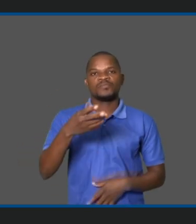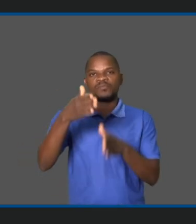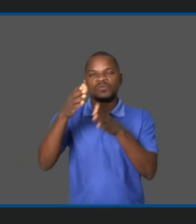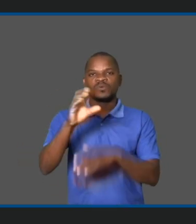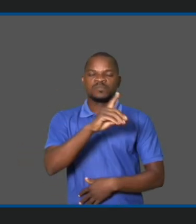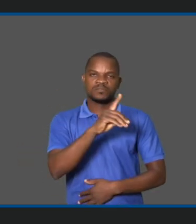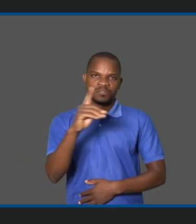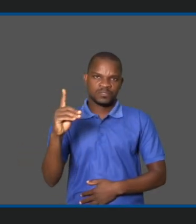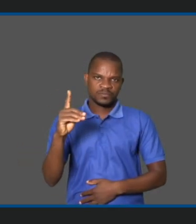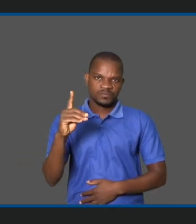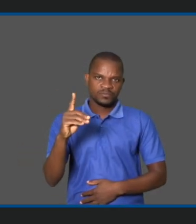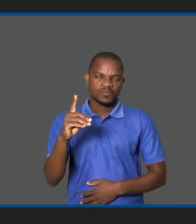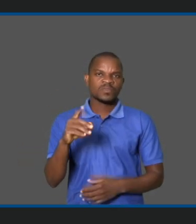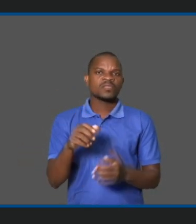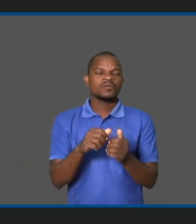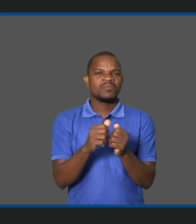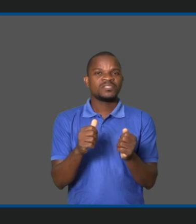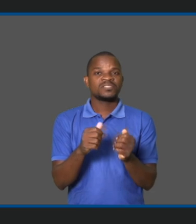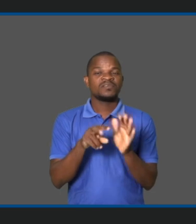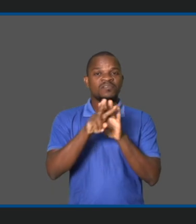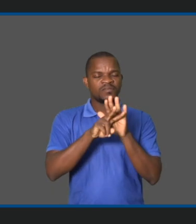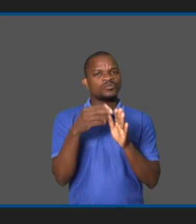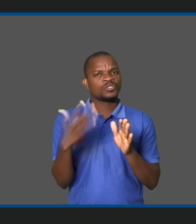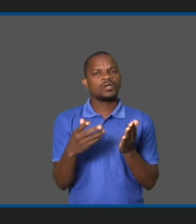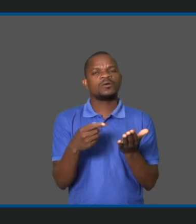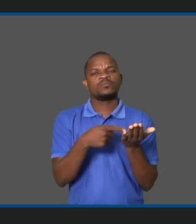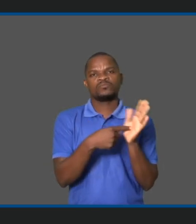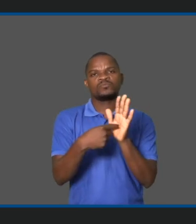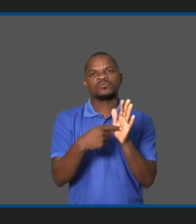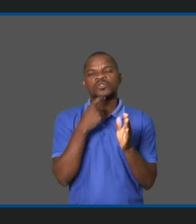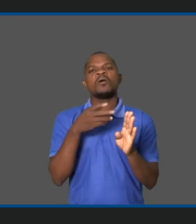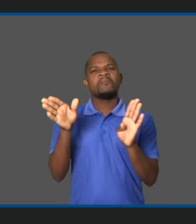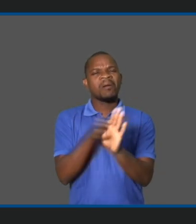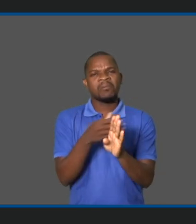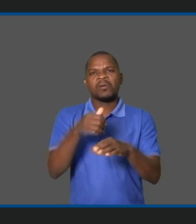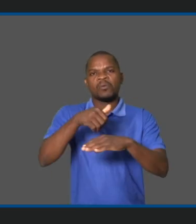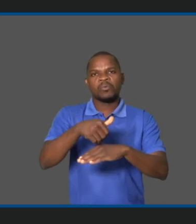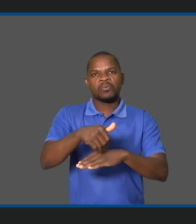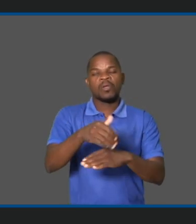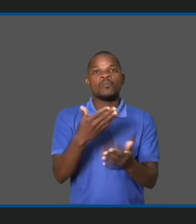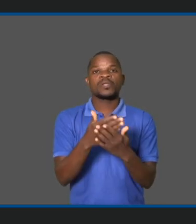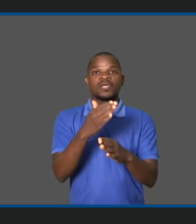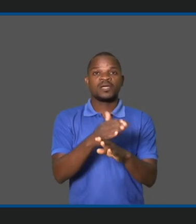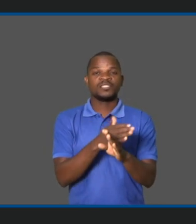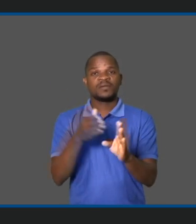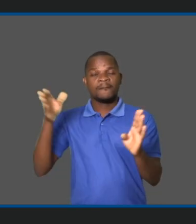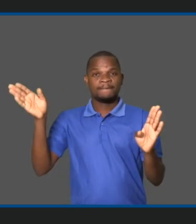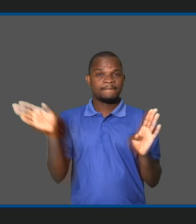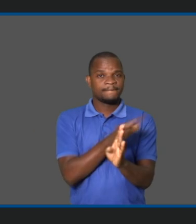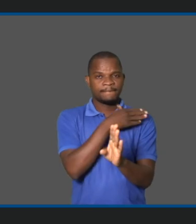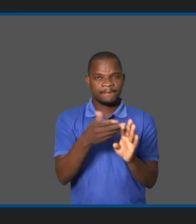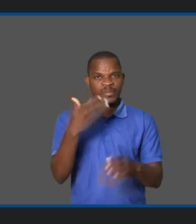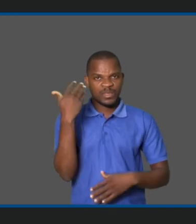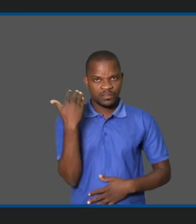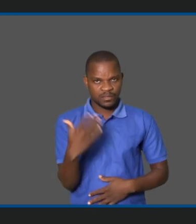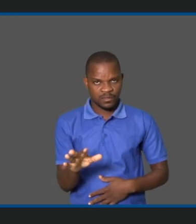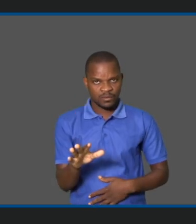contínua. Quer dizer, apesar de ter dado as bofetadas, ter agredido fisicamente e o cidadão cair, não bastou para a